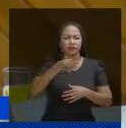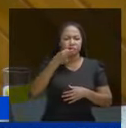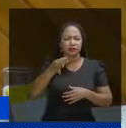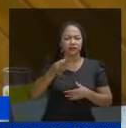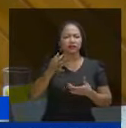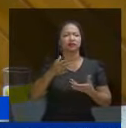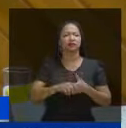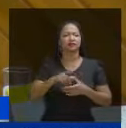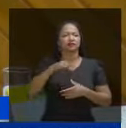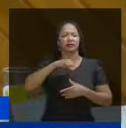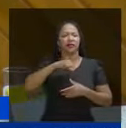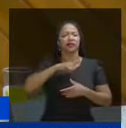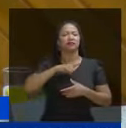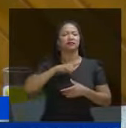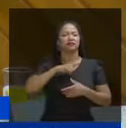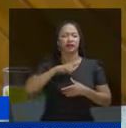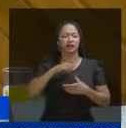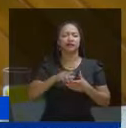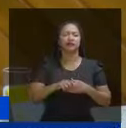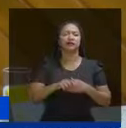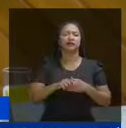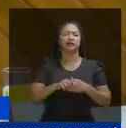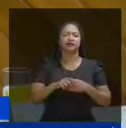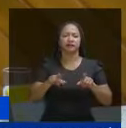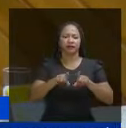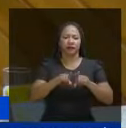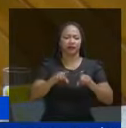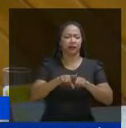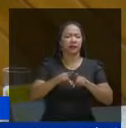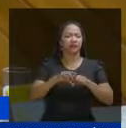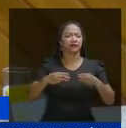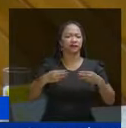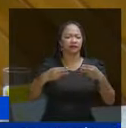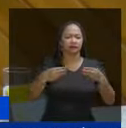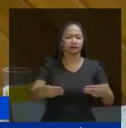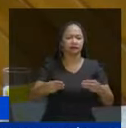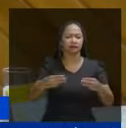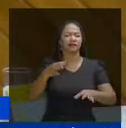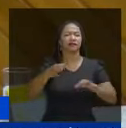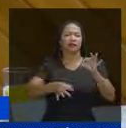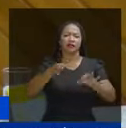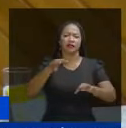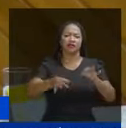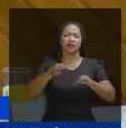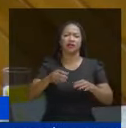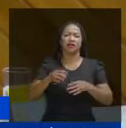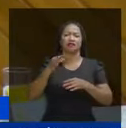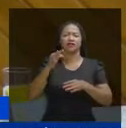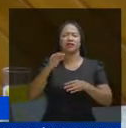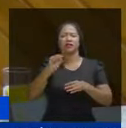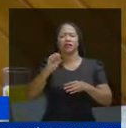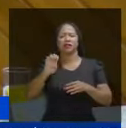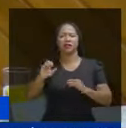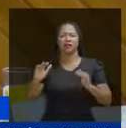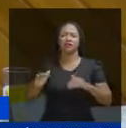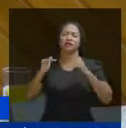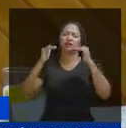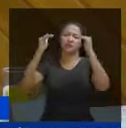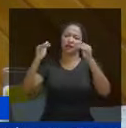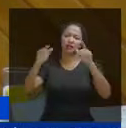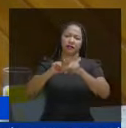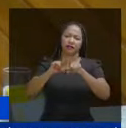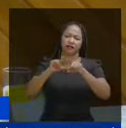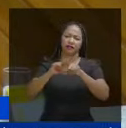mencionado, configura ilícito eleitoral. Naquela sentada, a ministra relatora ela destacou julgados do TSE e do Superior Tribunal